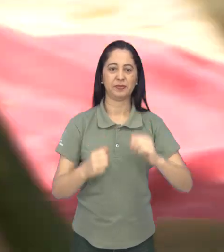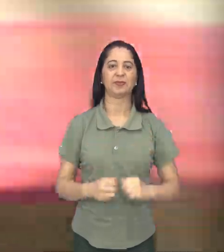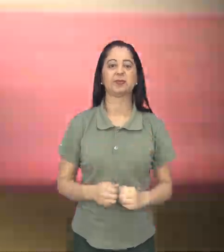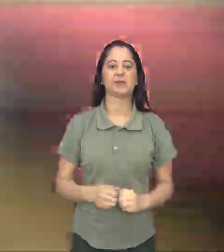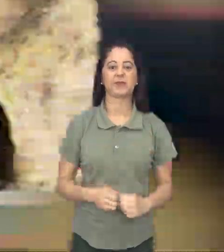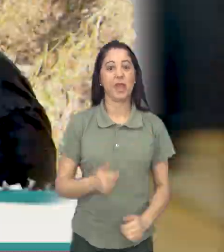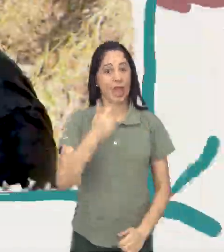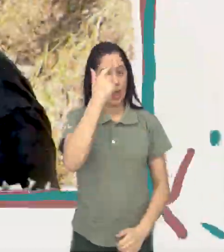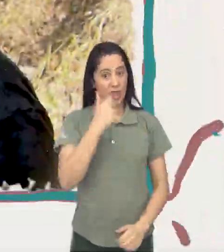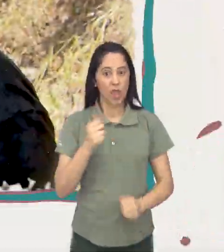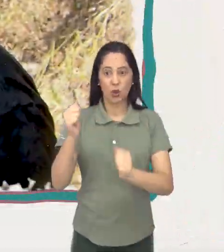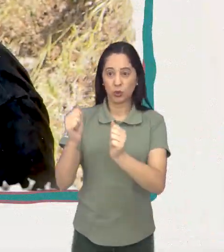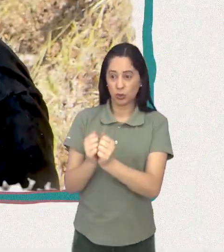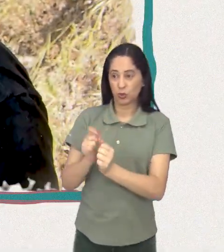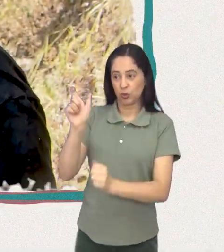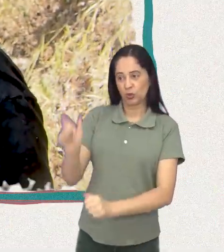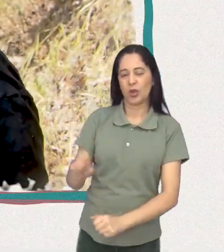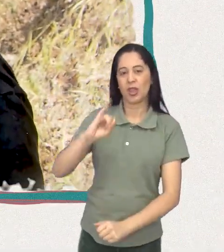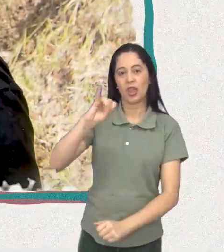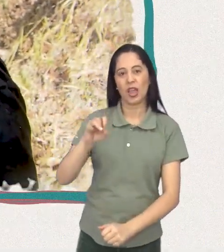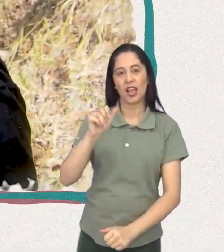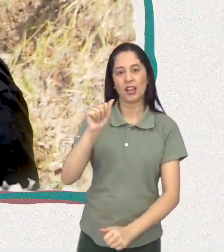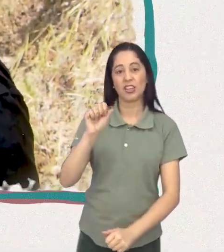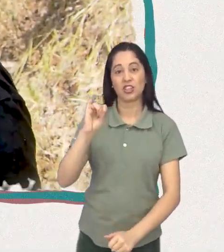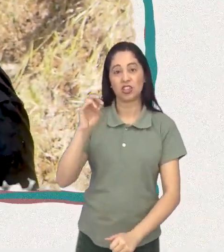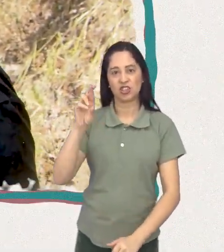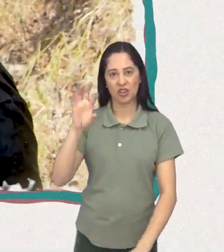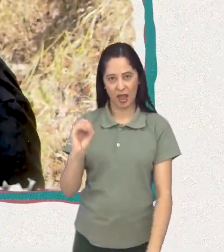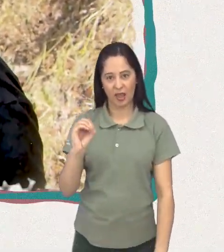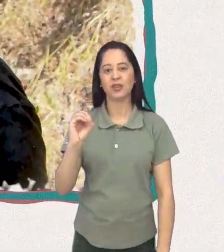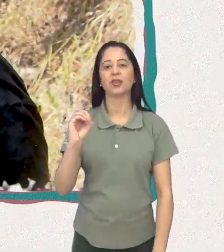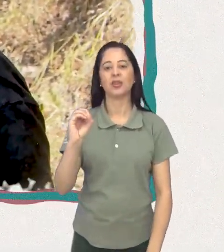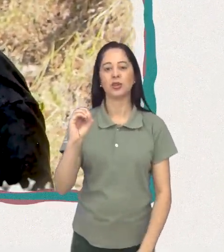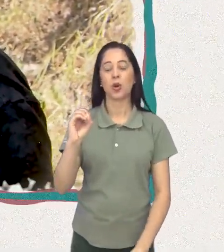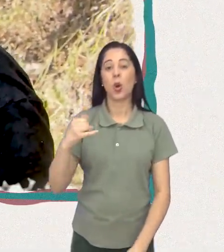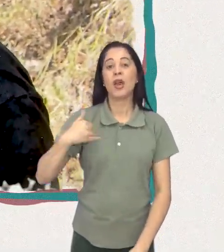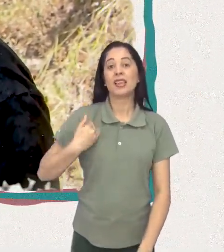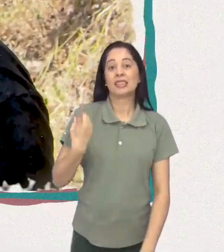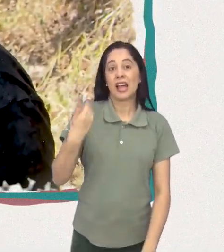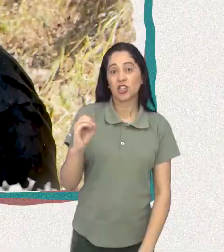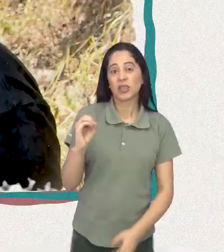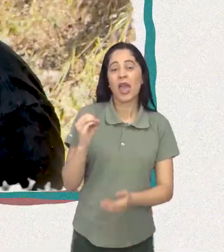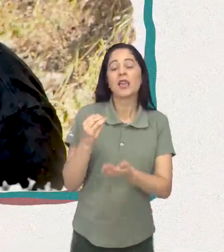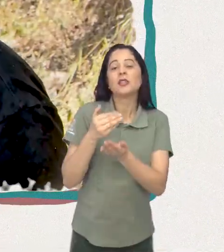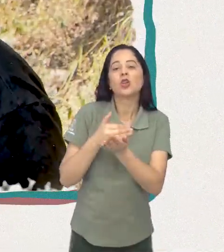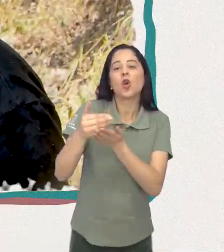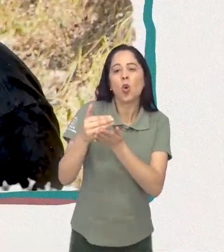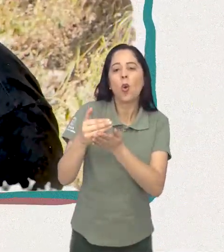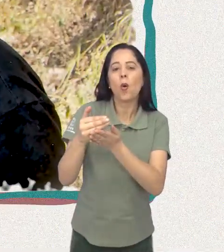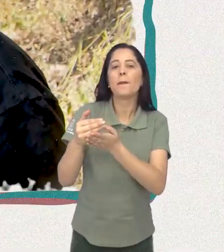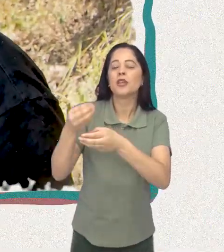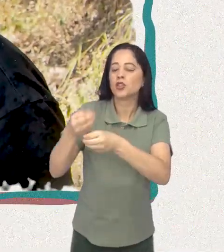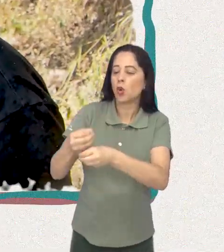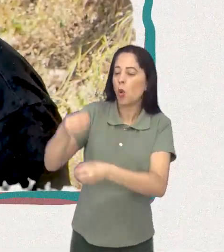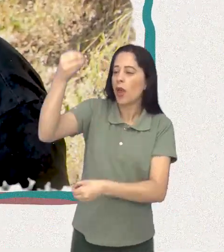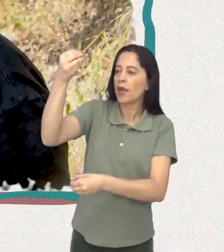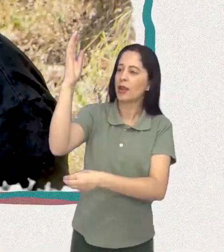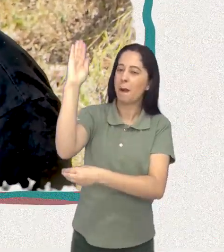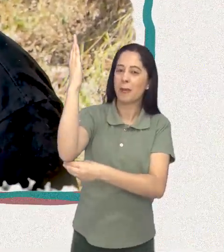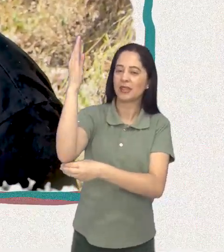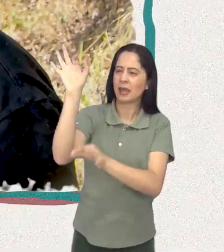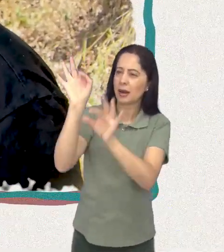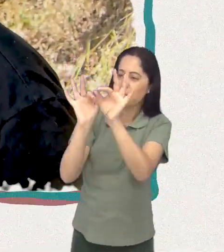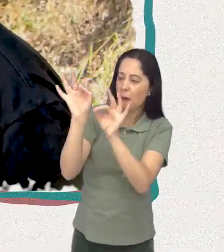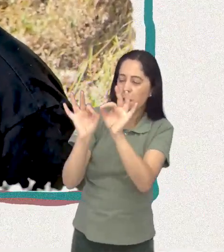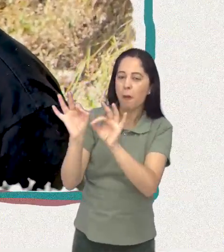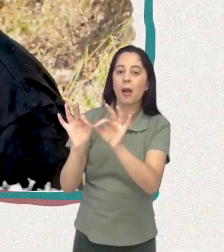Casa. E eu tô aqui na casa do seu Jairo, que teve o seu primeiro contato com bambu aos 10 anos, mas foi com